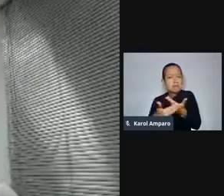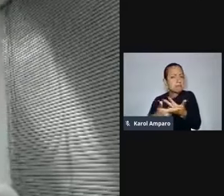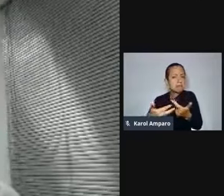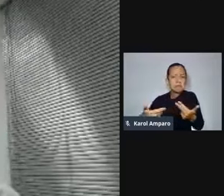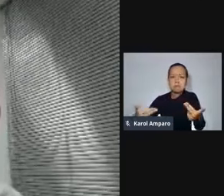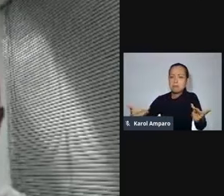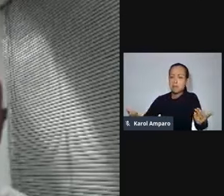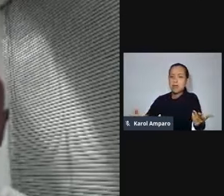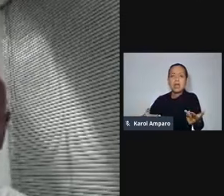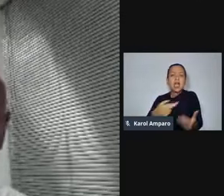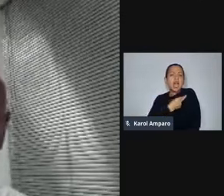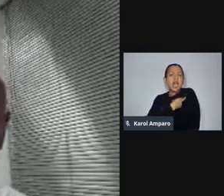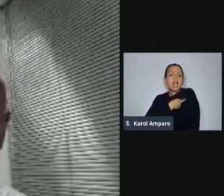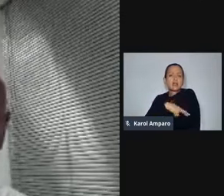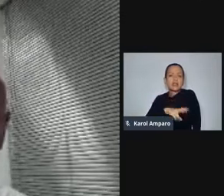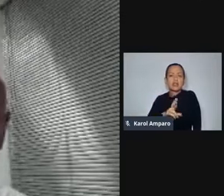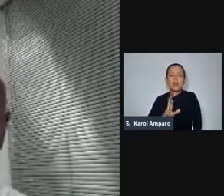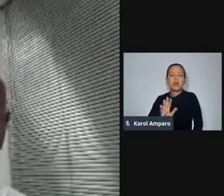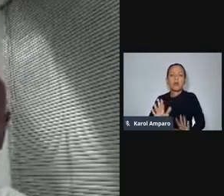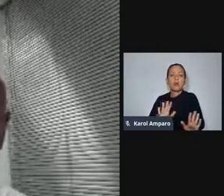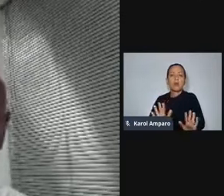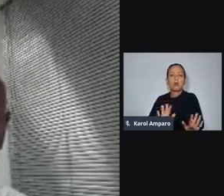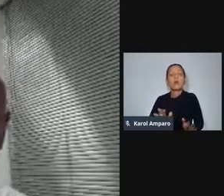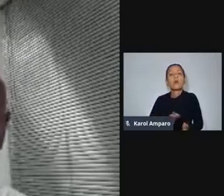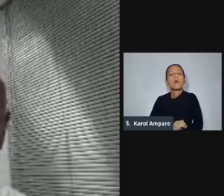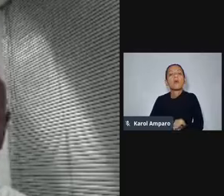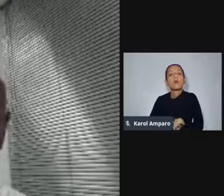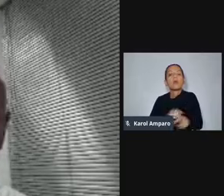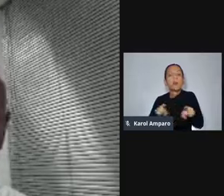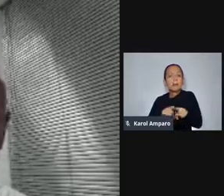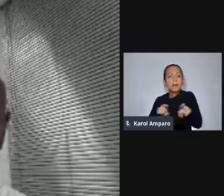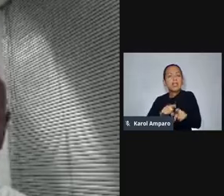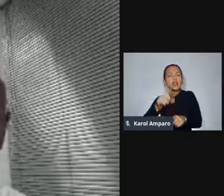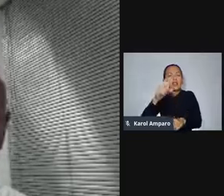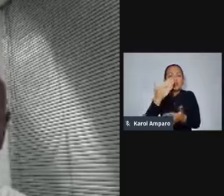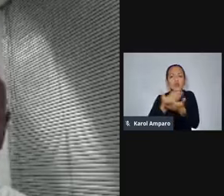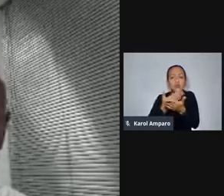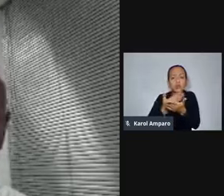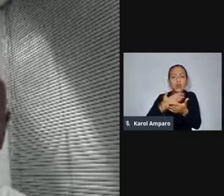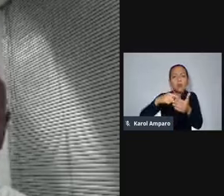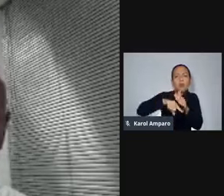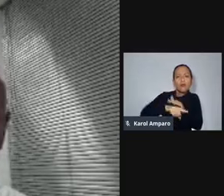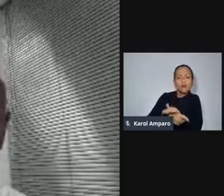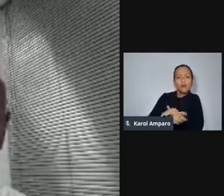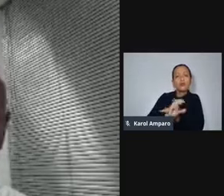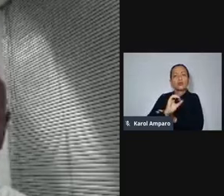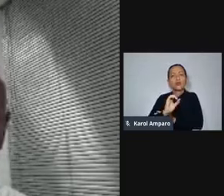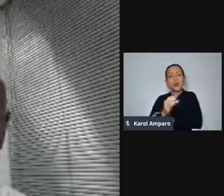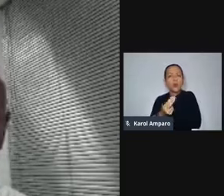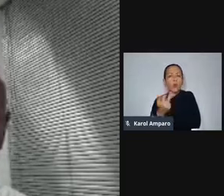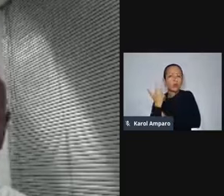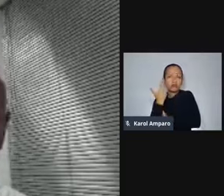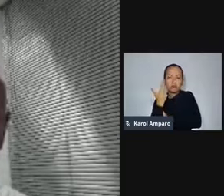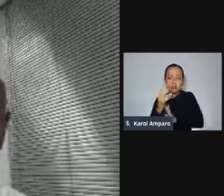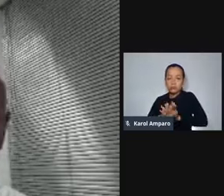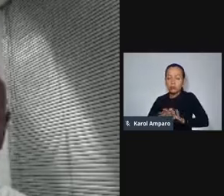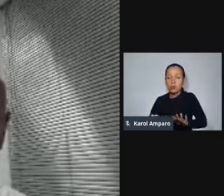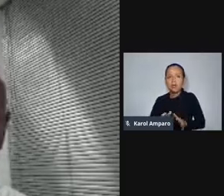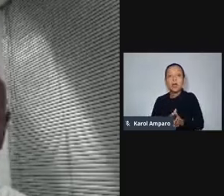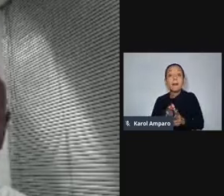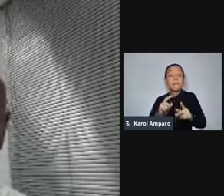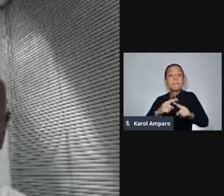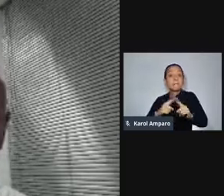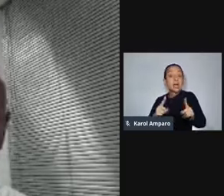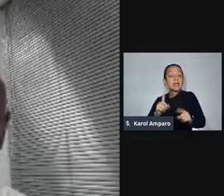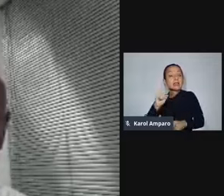academicismo, seja estudioso, acadêmico ou não, mas que seja um ser humano, né, que ele vai encontrar tudo de útil e de bom que